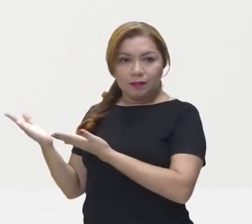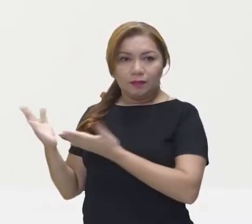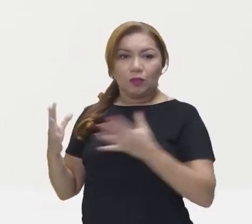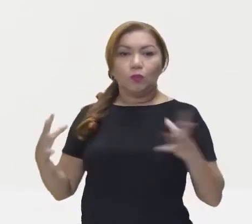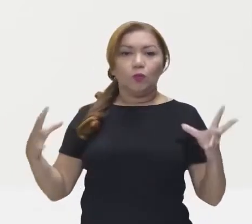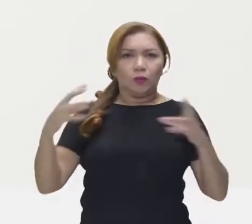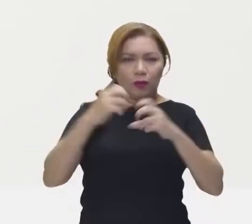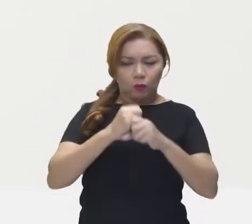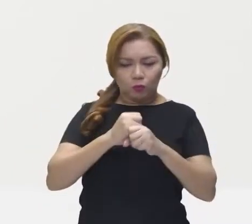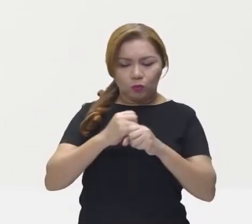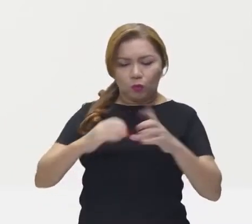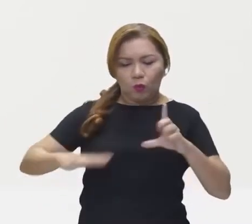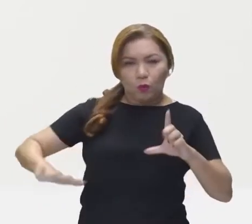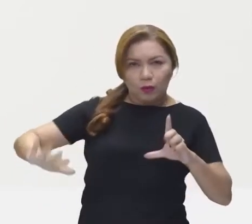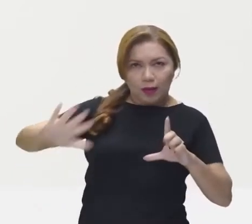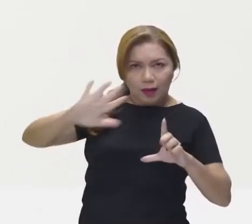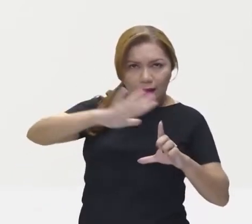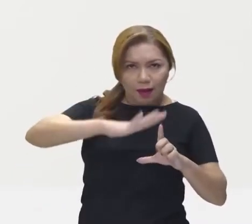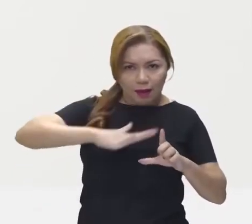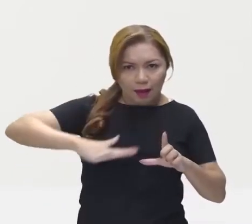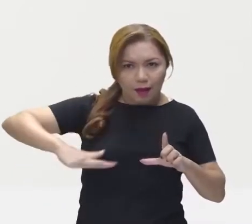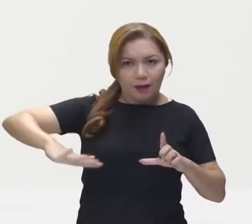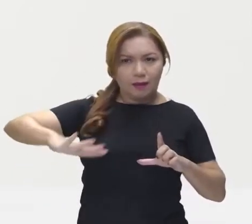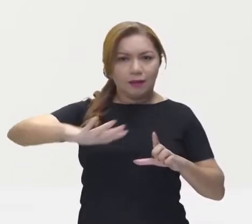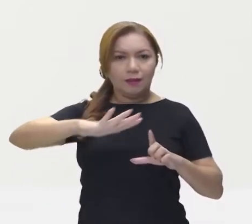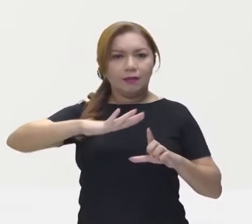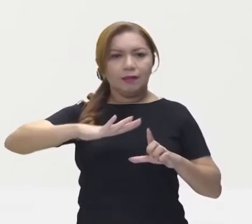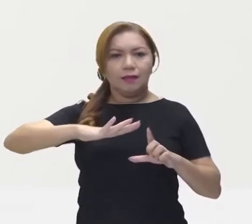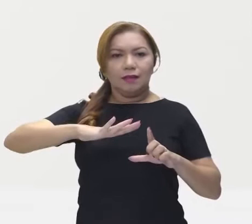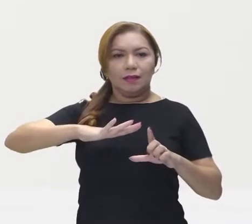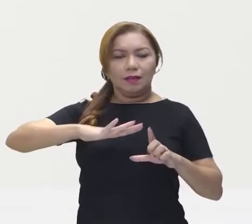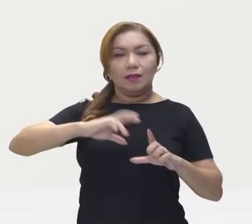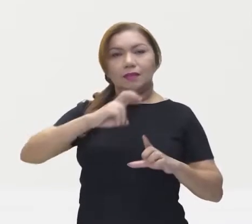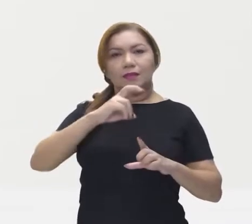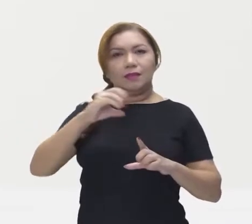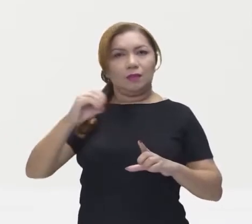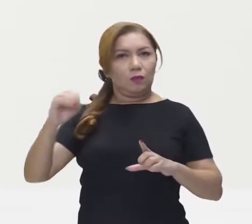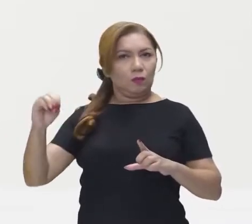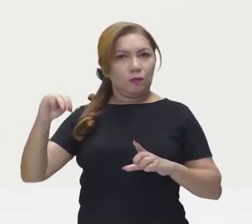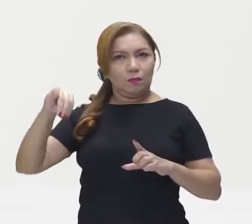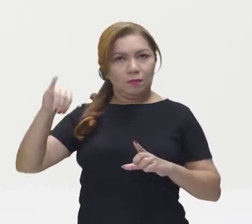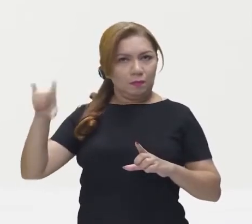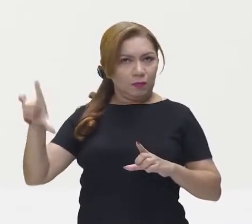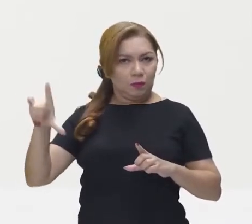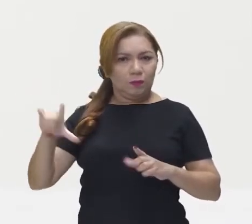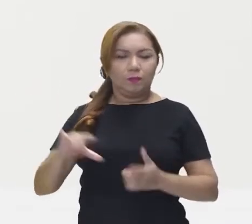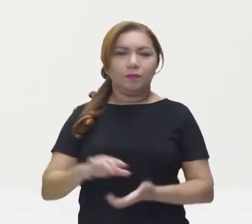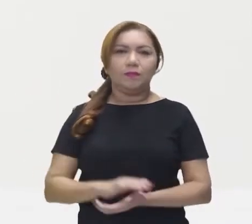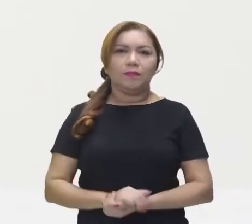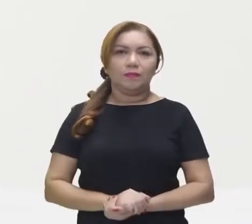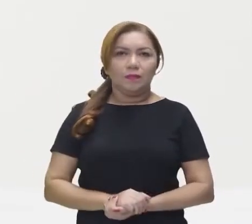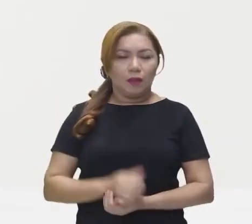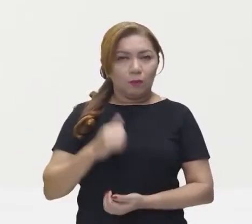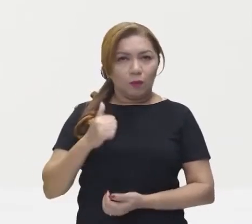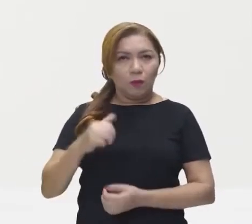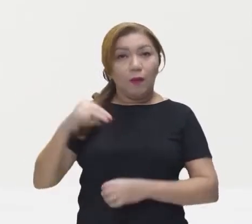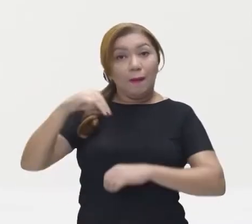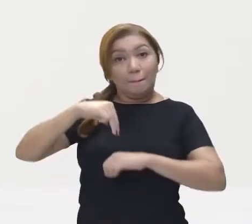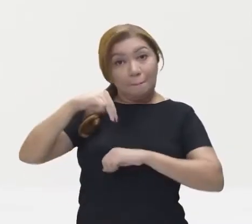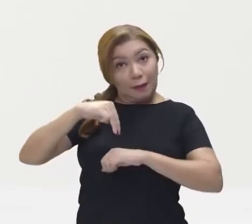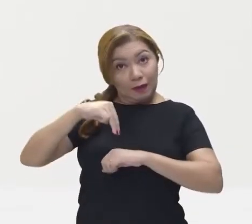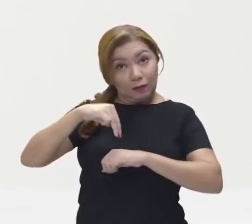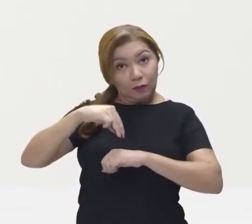metros quadrados. Ok? Beleza. Isso aí a gente já definiu legal. Espero que você